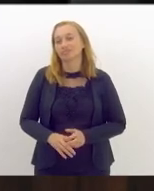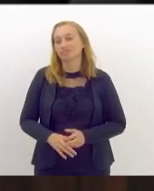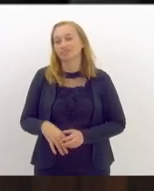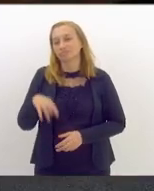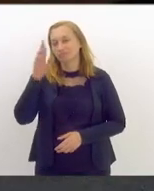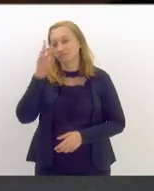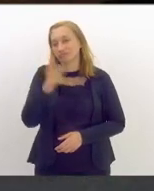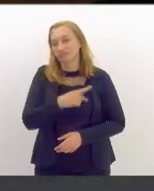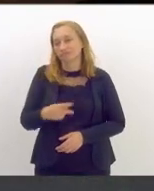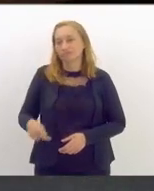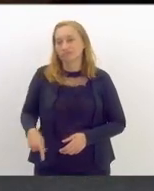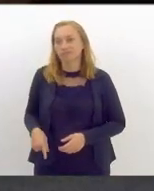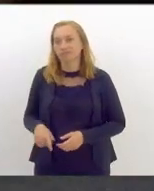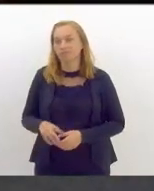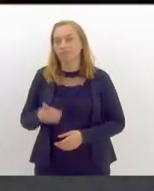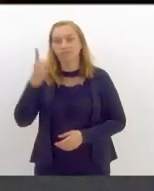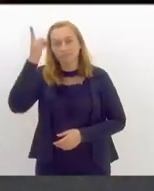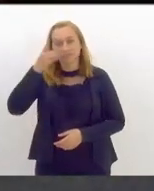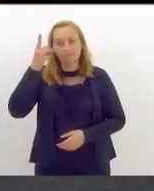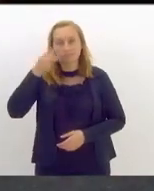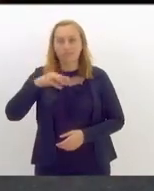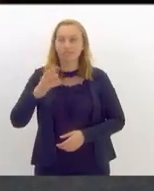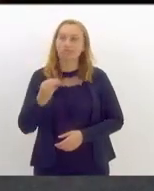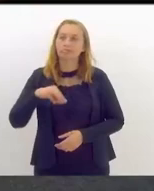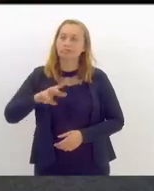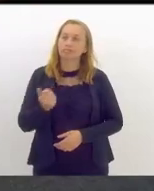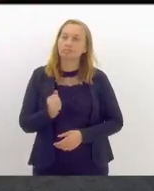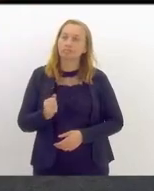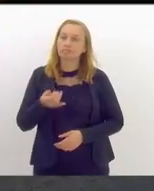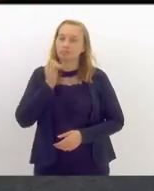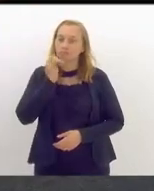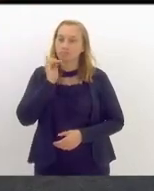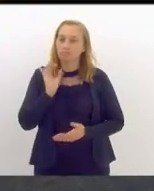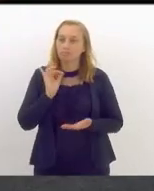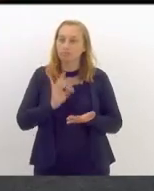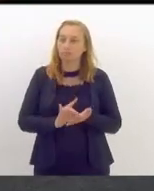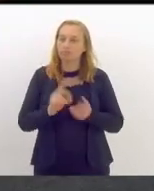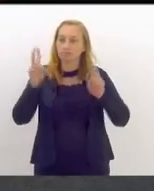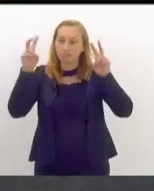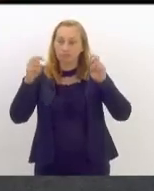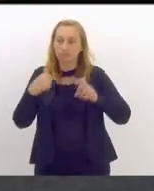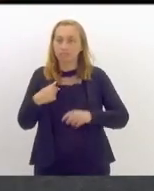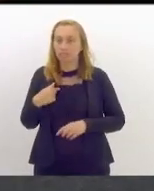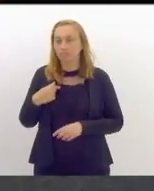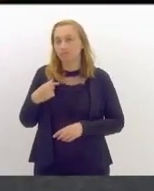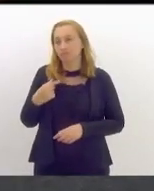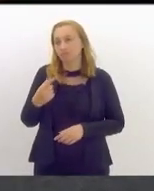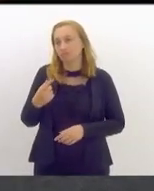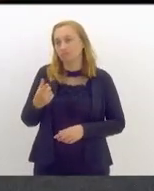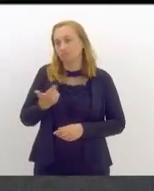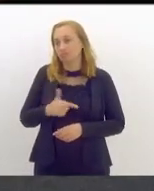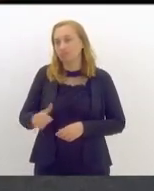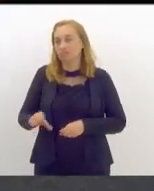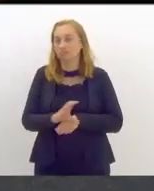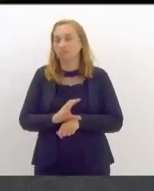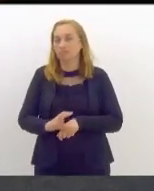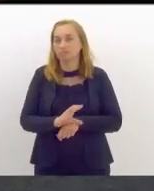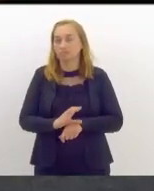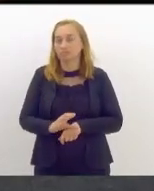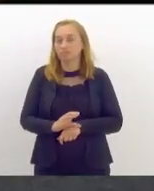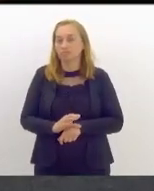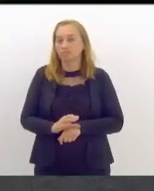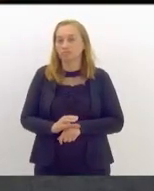Presidente Deputado Chico Machado é o relator original da matéria e opinou pela inconstitucionalidade